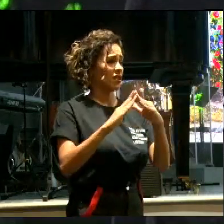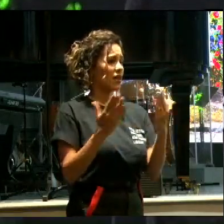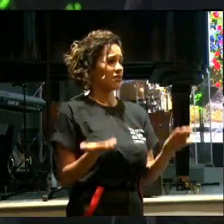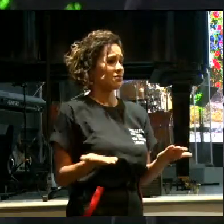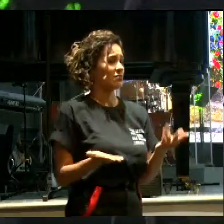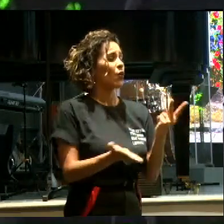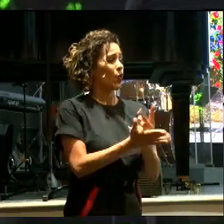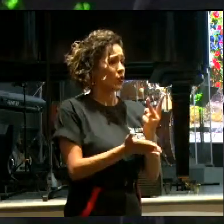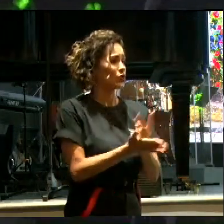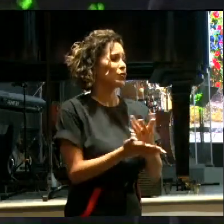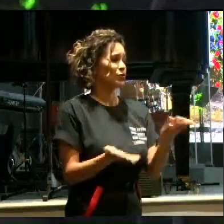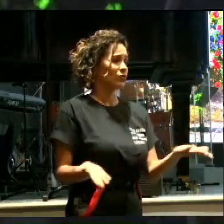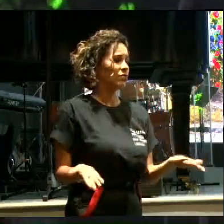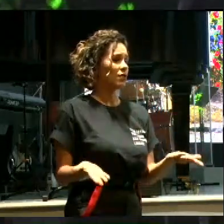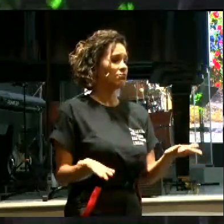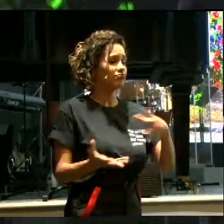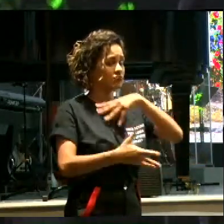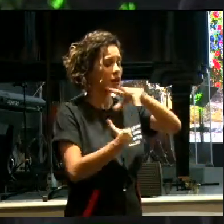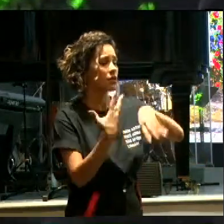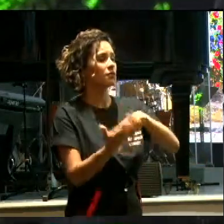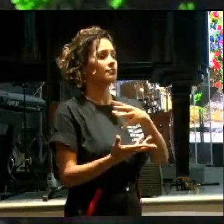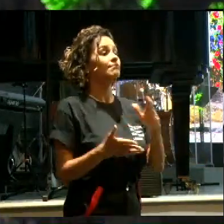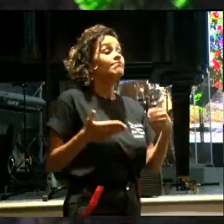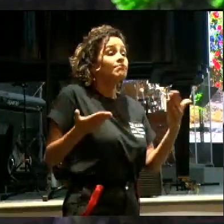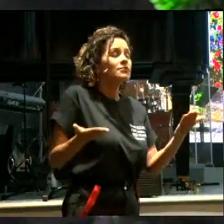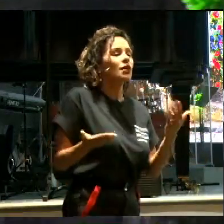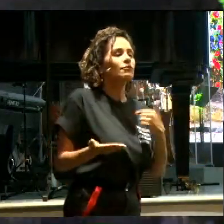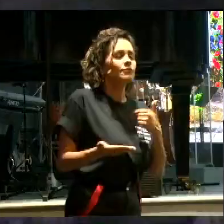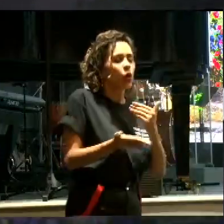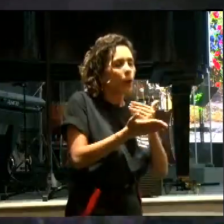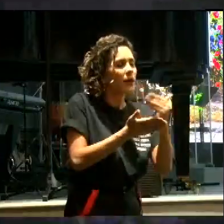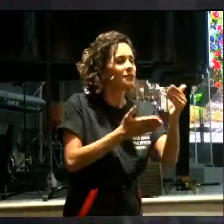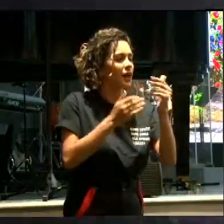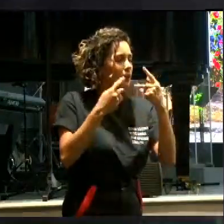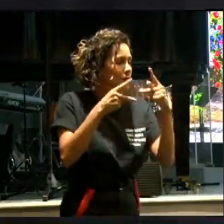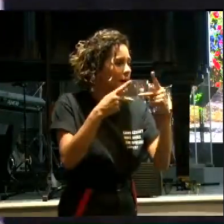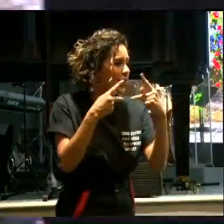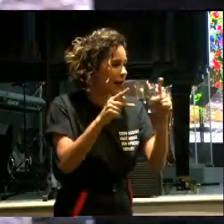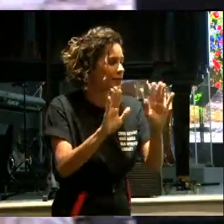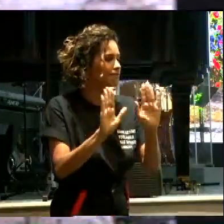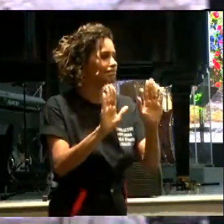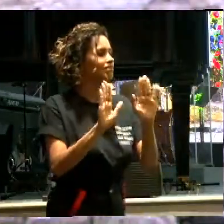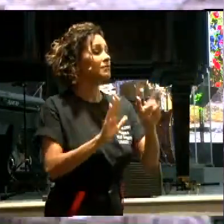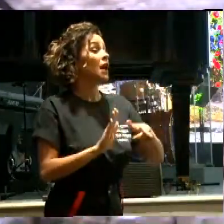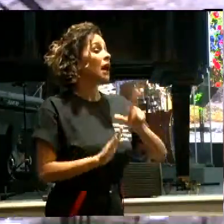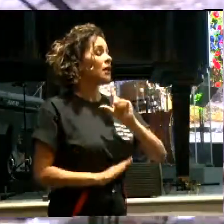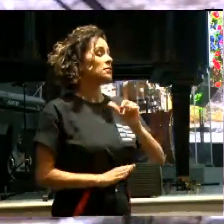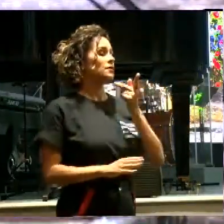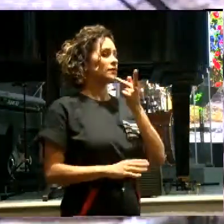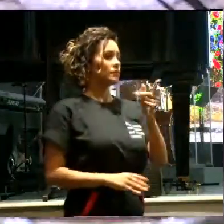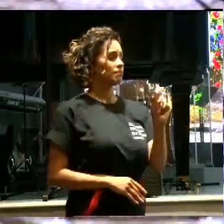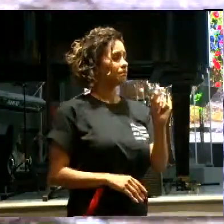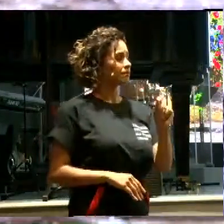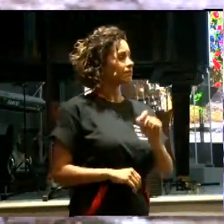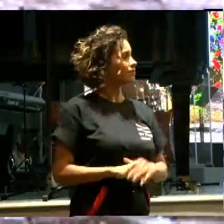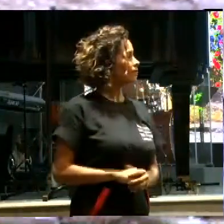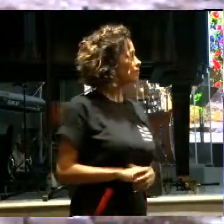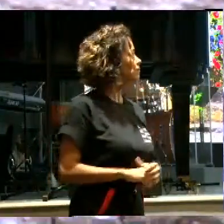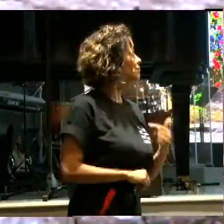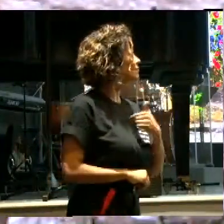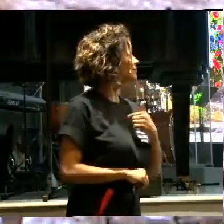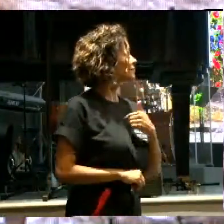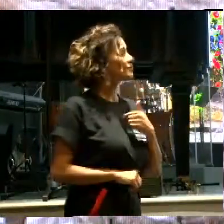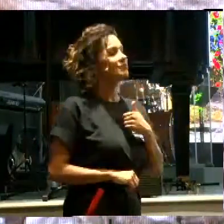mesma. Então, para mim começar a entrar na minha mensagem, eu só quero falar uma coisa para você. Eu era